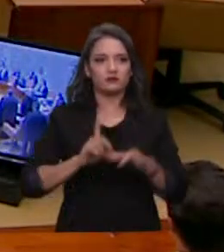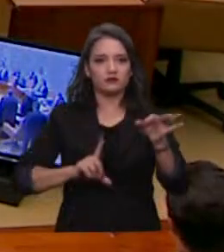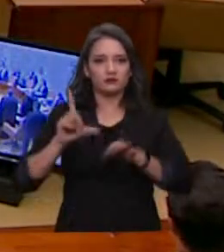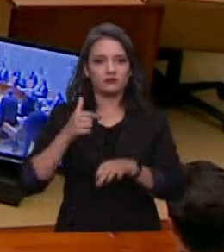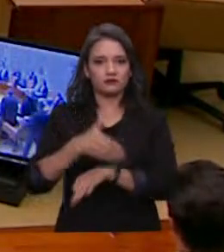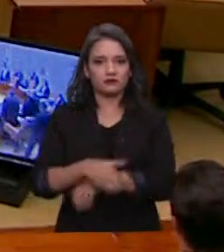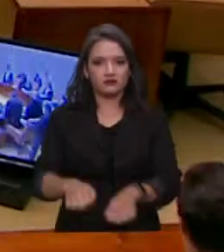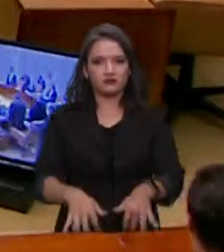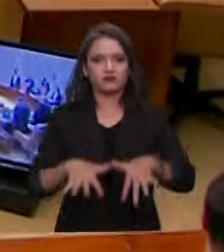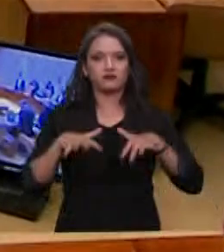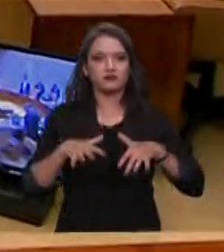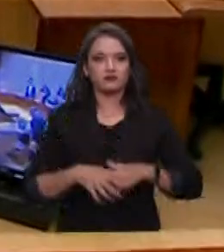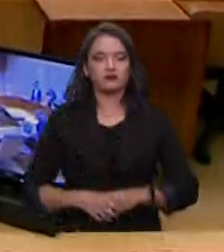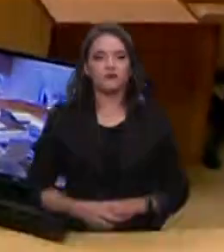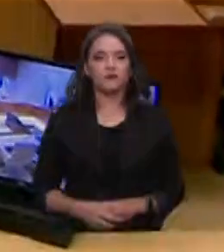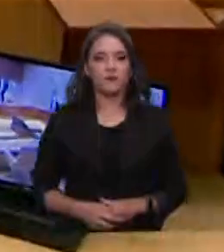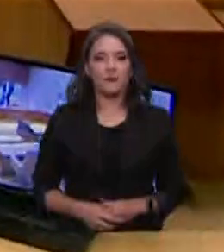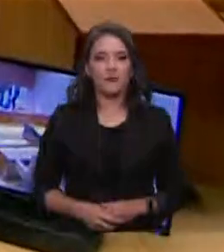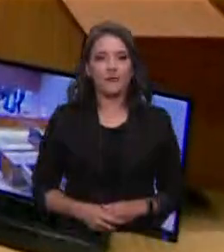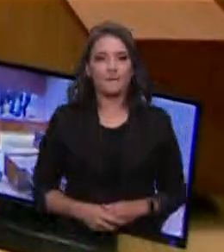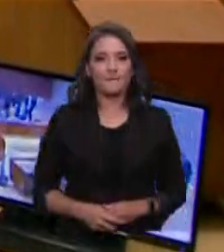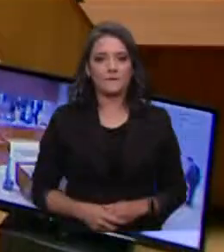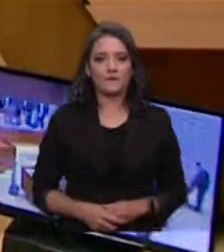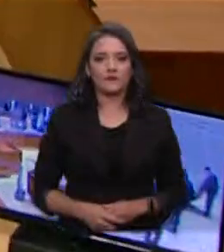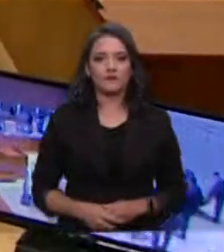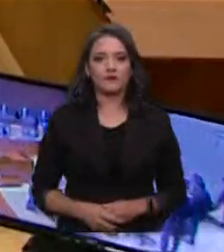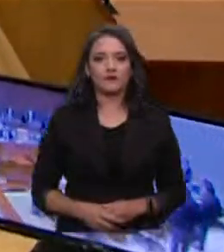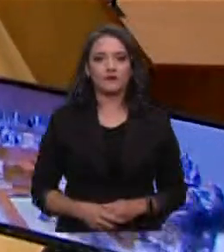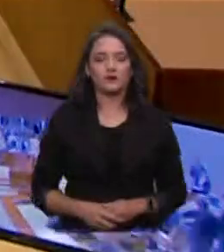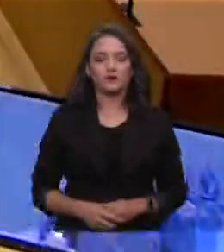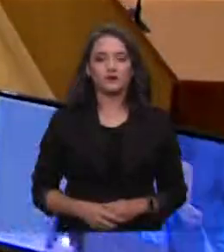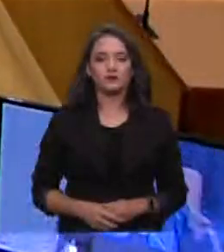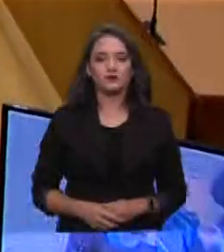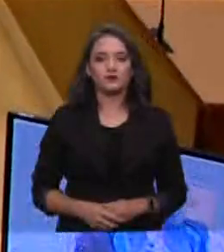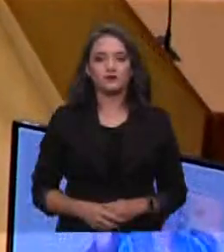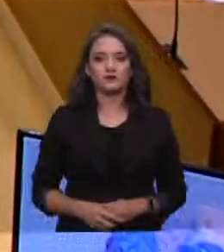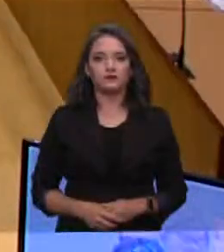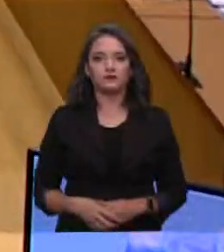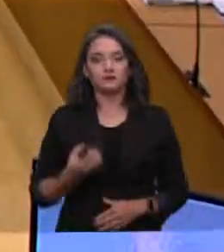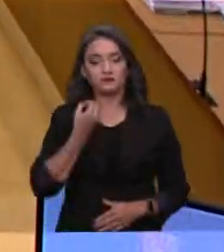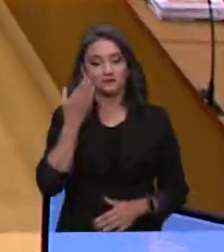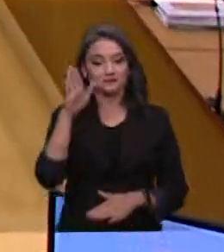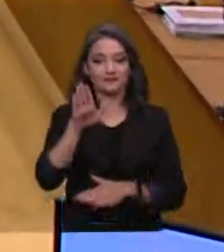direto Obrigada, do plenário. Podemos nos sentar. Uma boa tarde a todos.